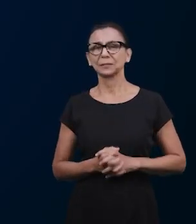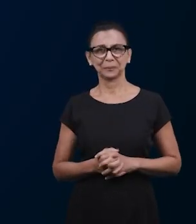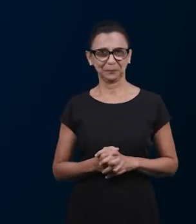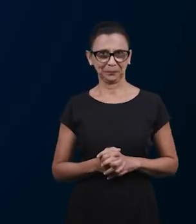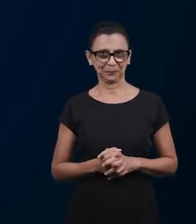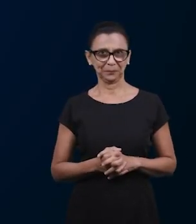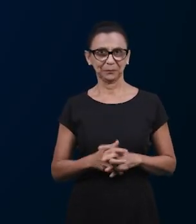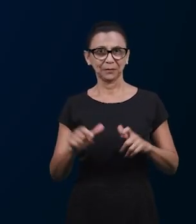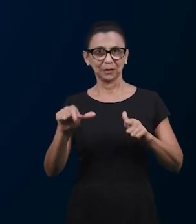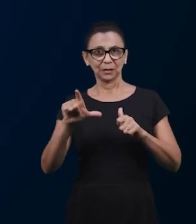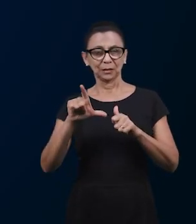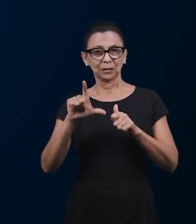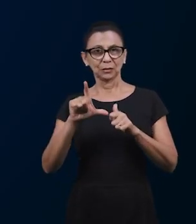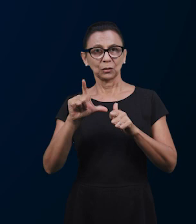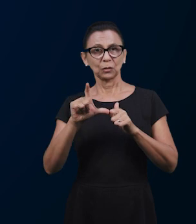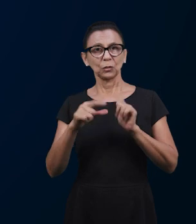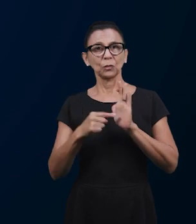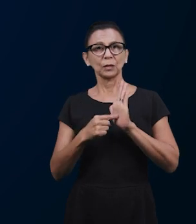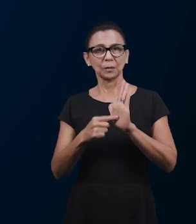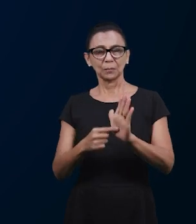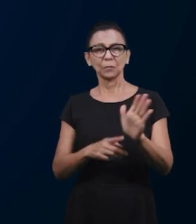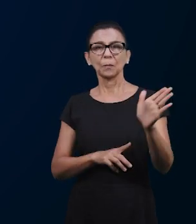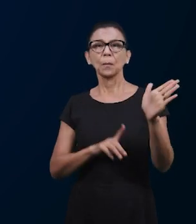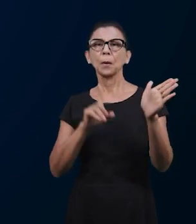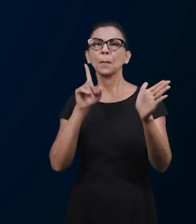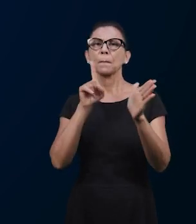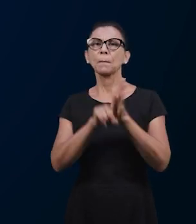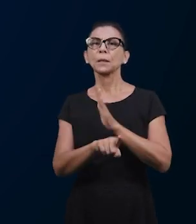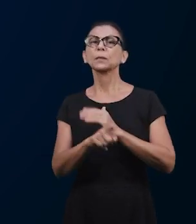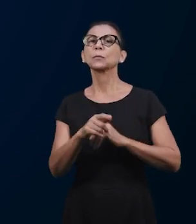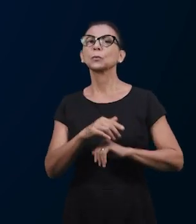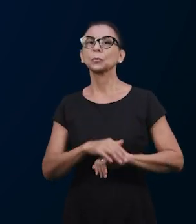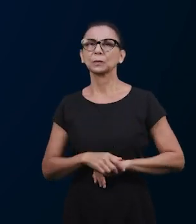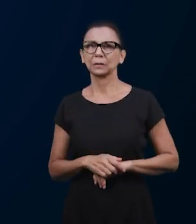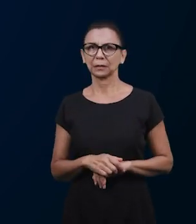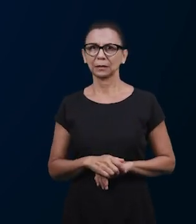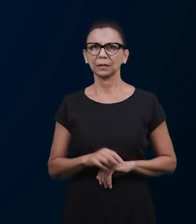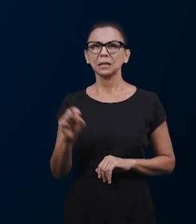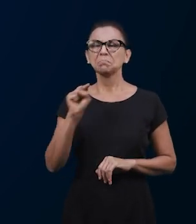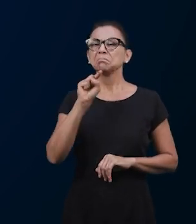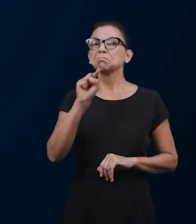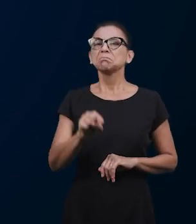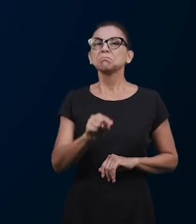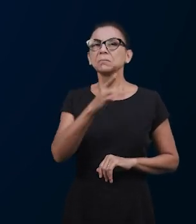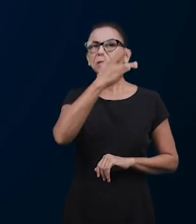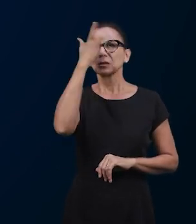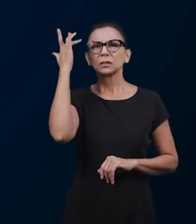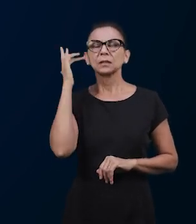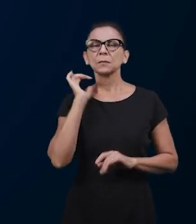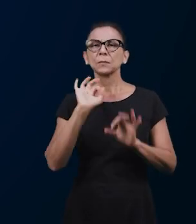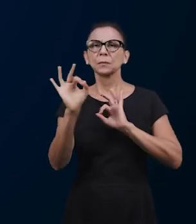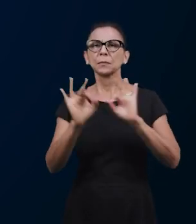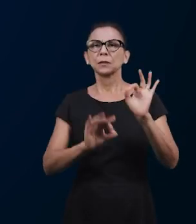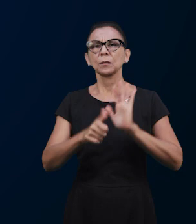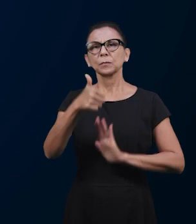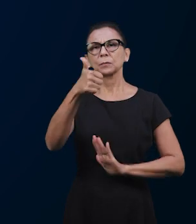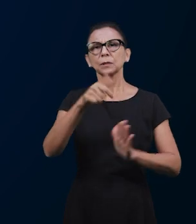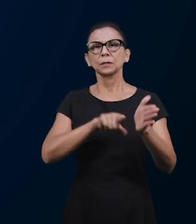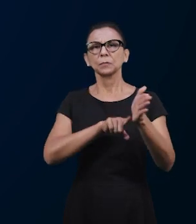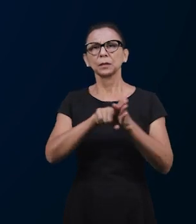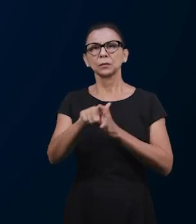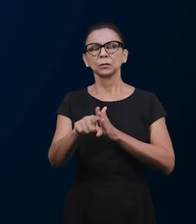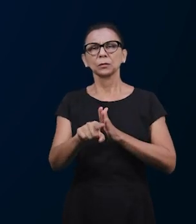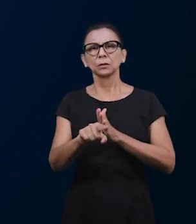Lá em Lucas 10, temos uma pergunta. Quem fez a primeira pergunta, que está